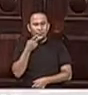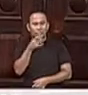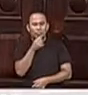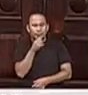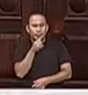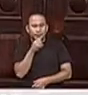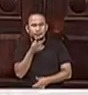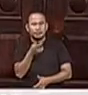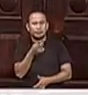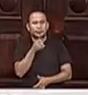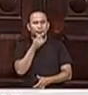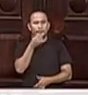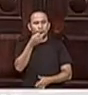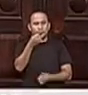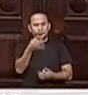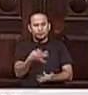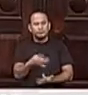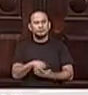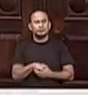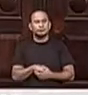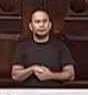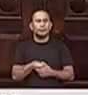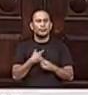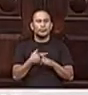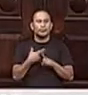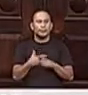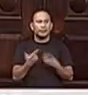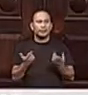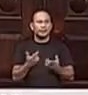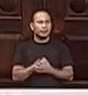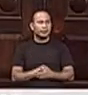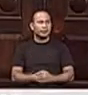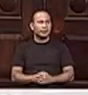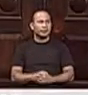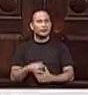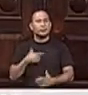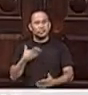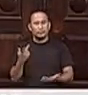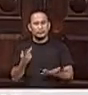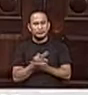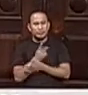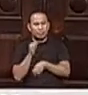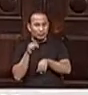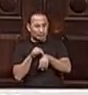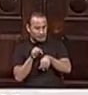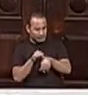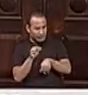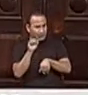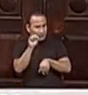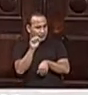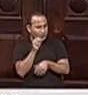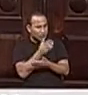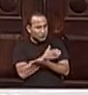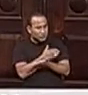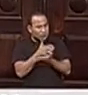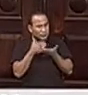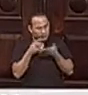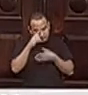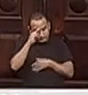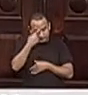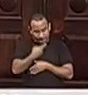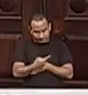essas observações porque que nós estamos atravessando uma fase em que o princípio da